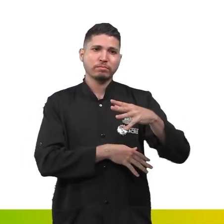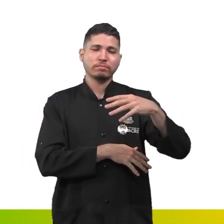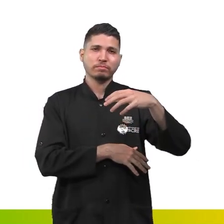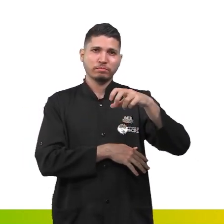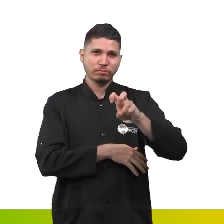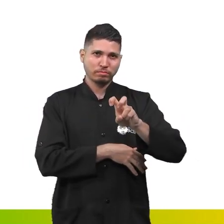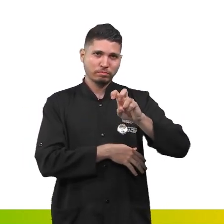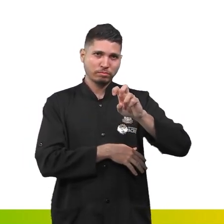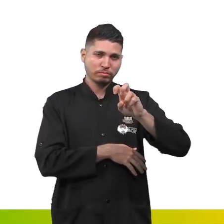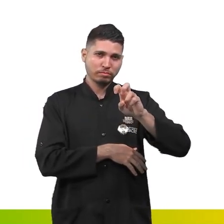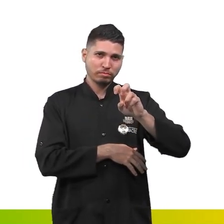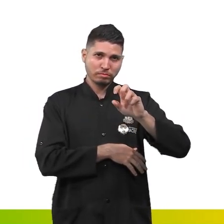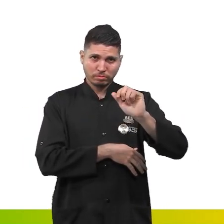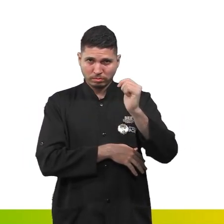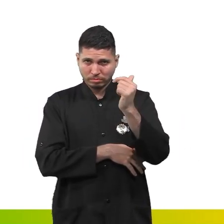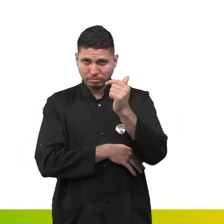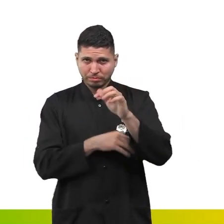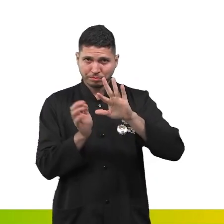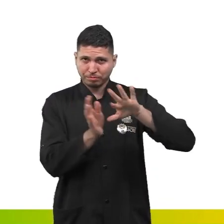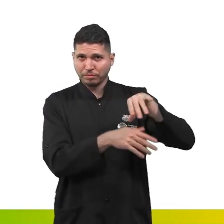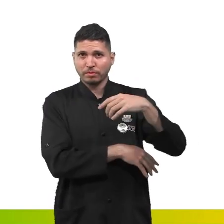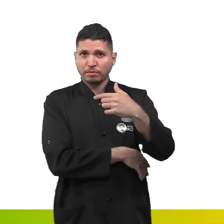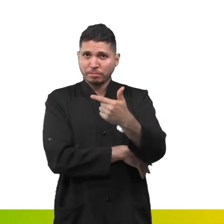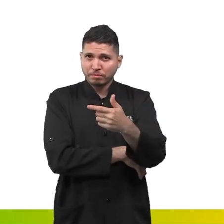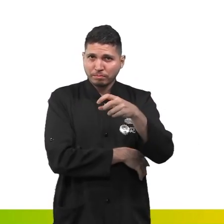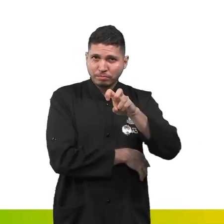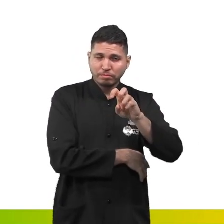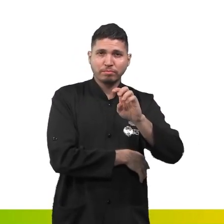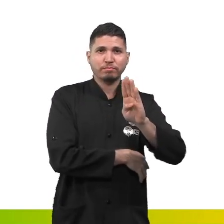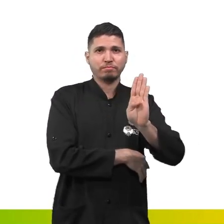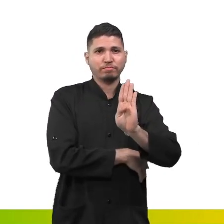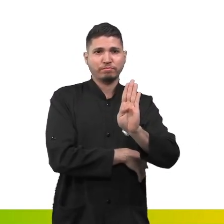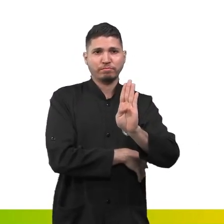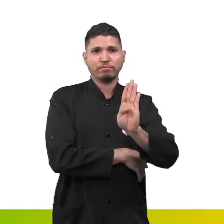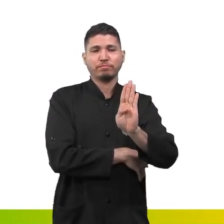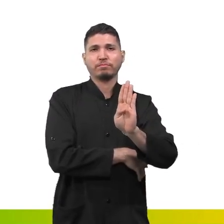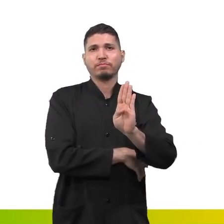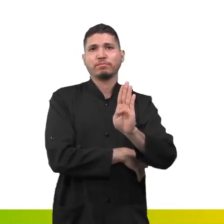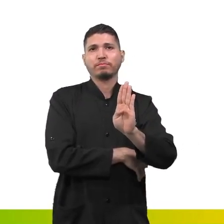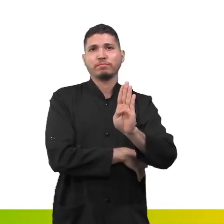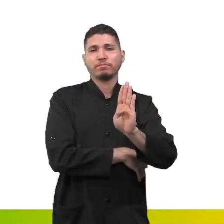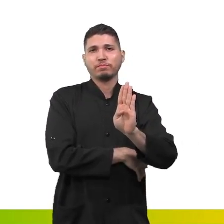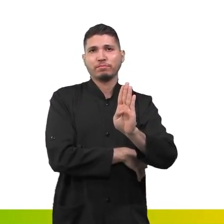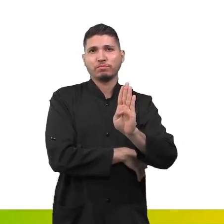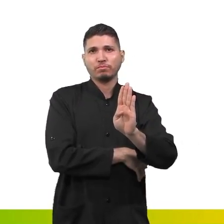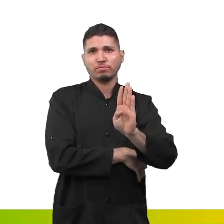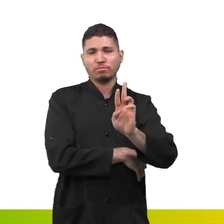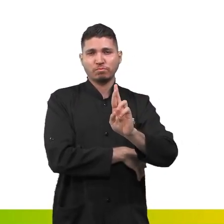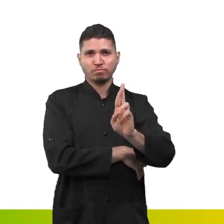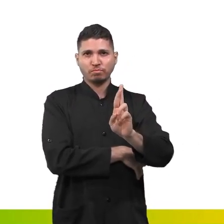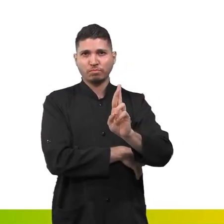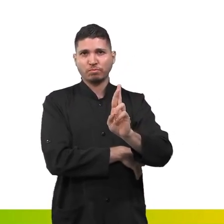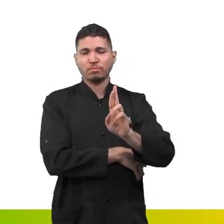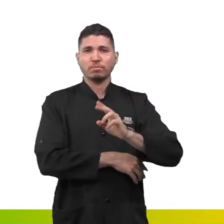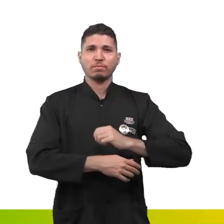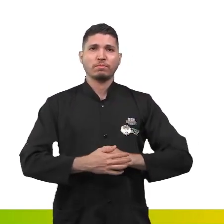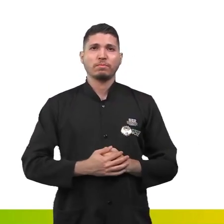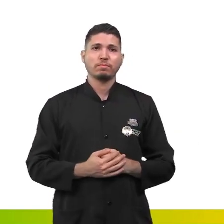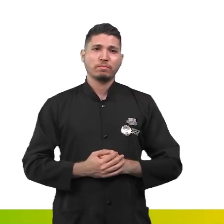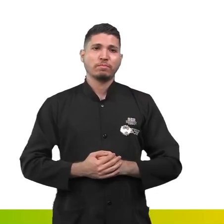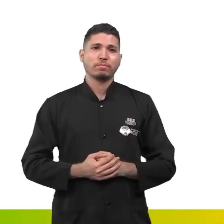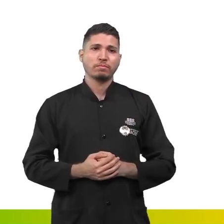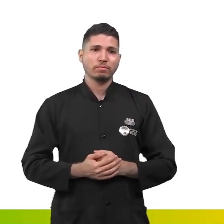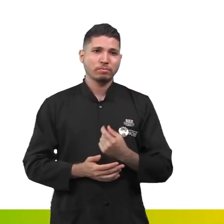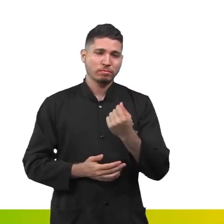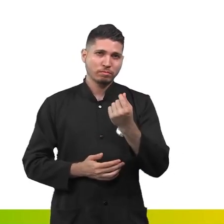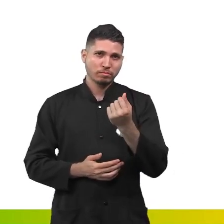25 bilhões de reais. Isso mesmo, 25 bilhões de reais. Esse valor